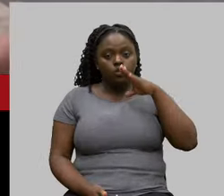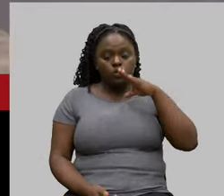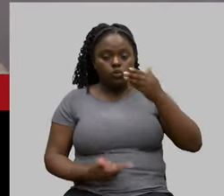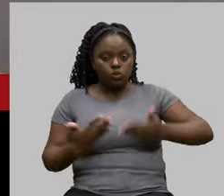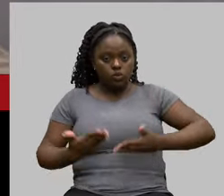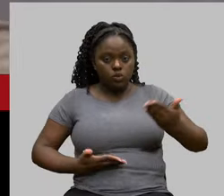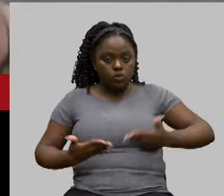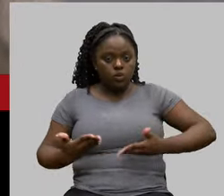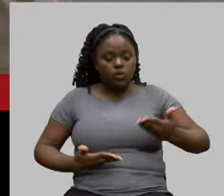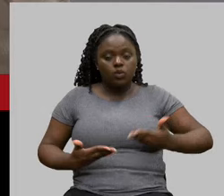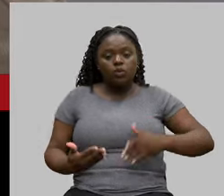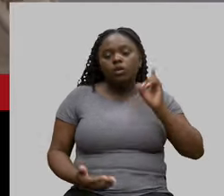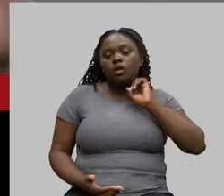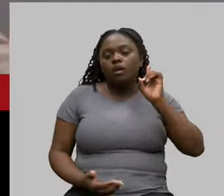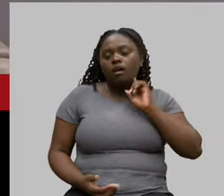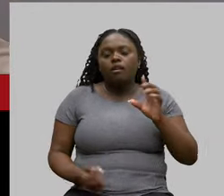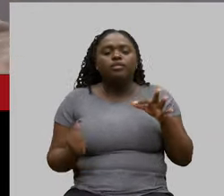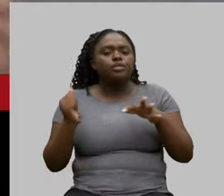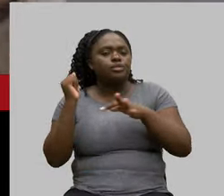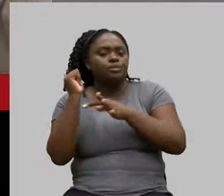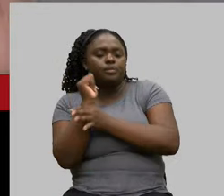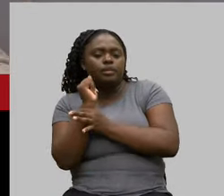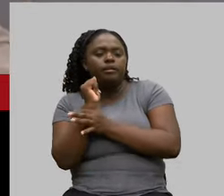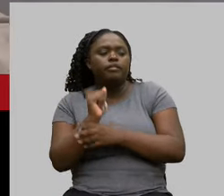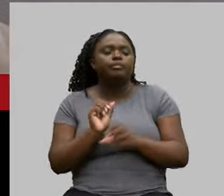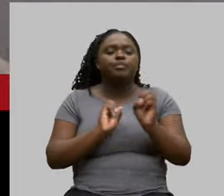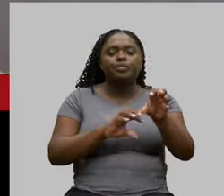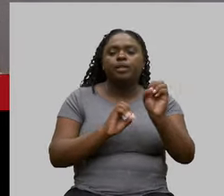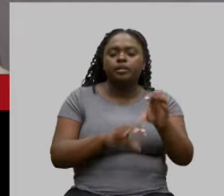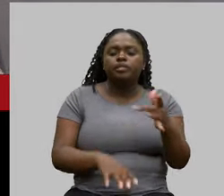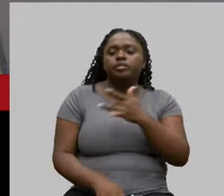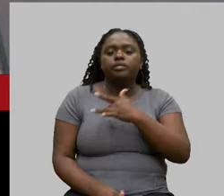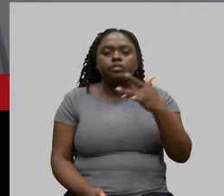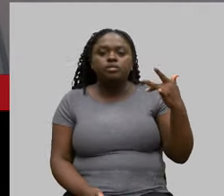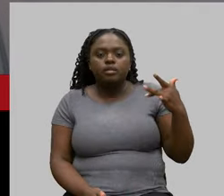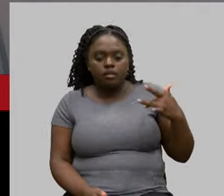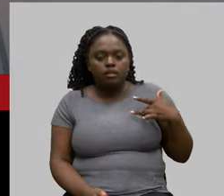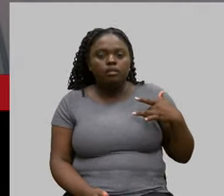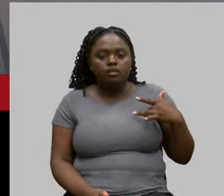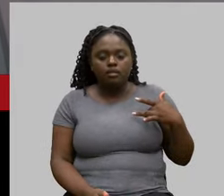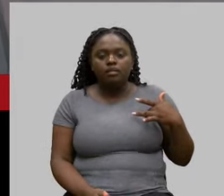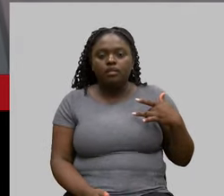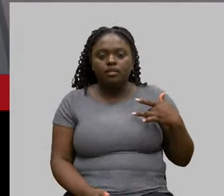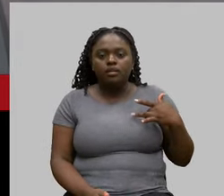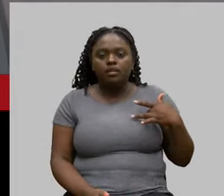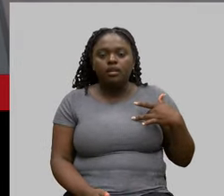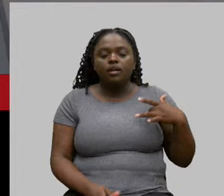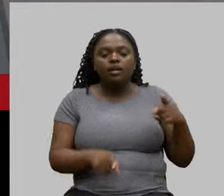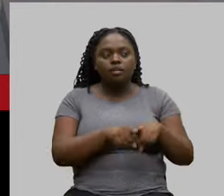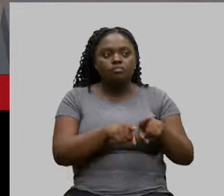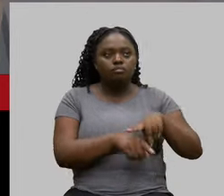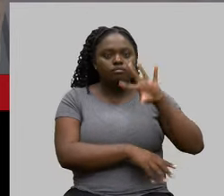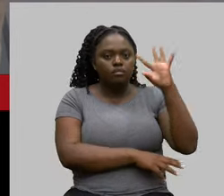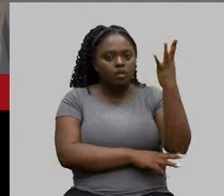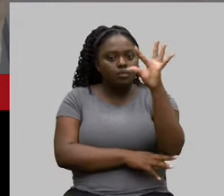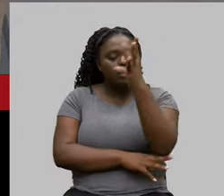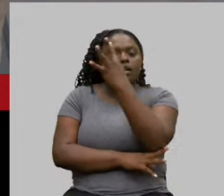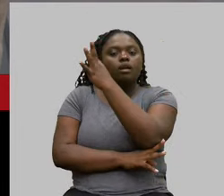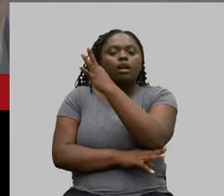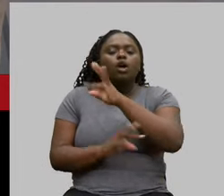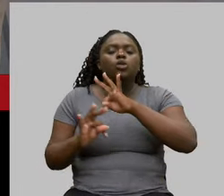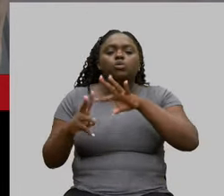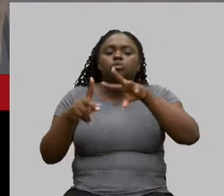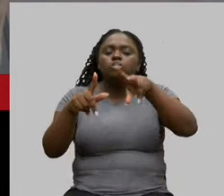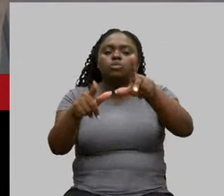seja os da Segurança Pública seja os da educação da Saúde da da do meio ambiente que todos nós